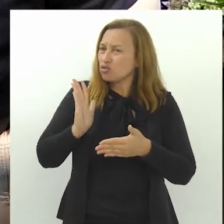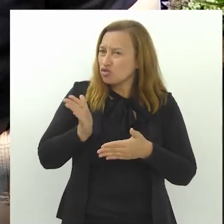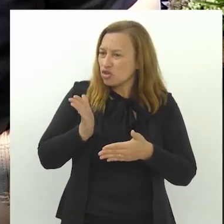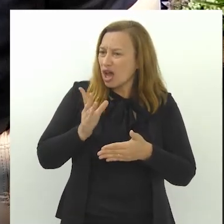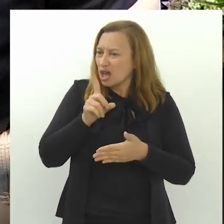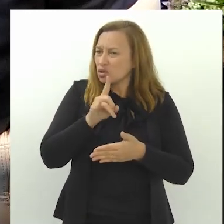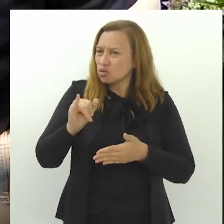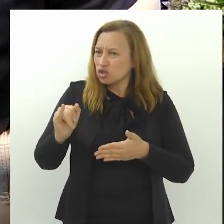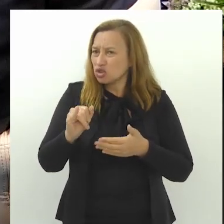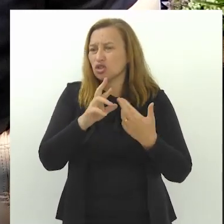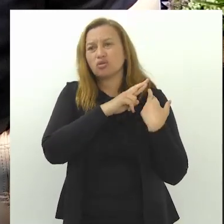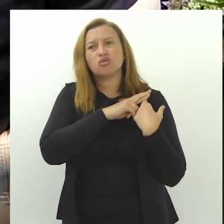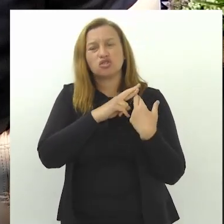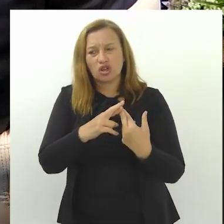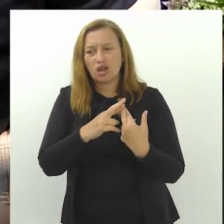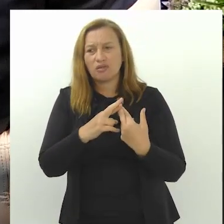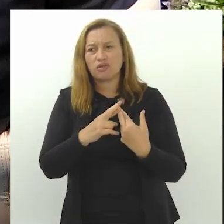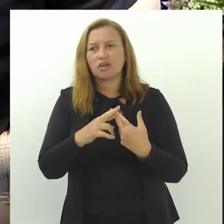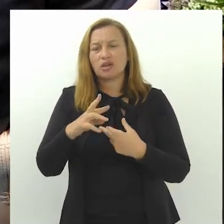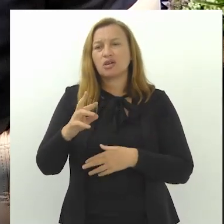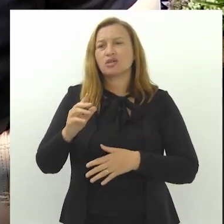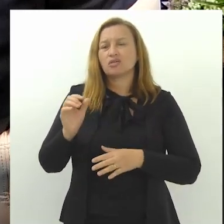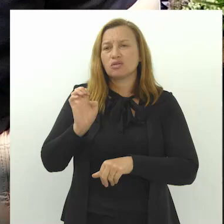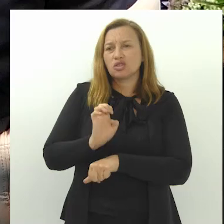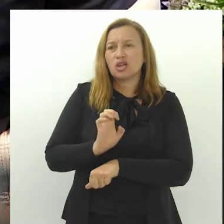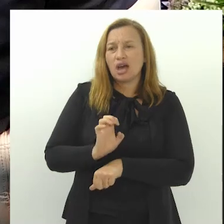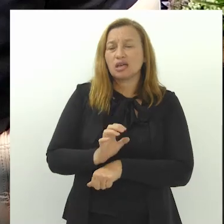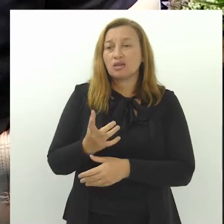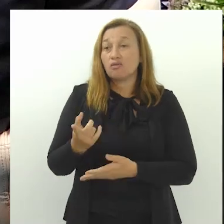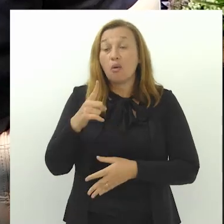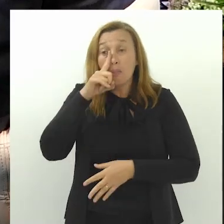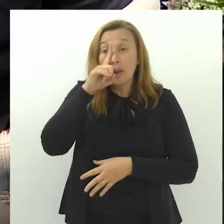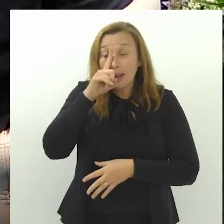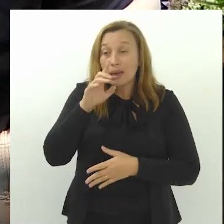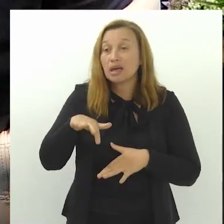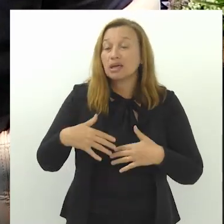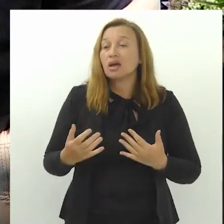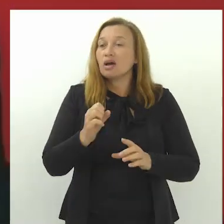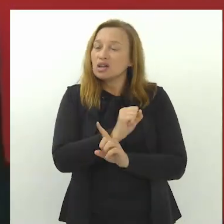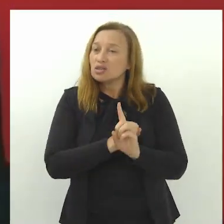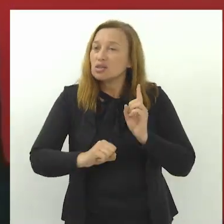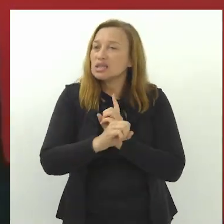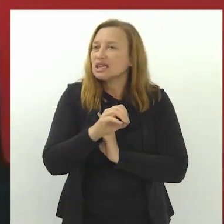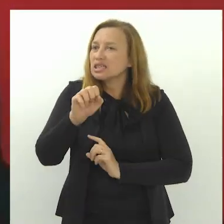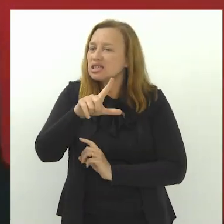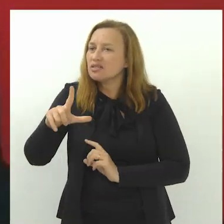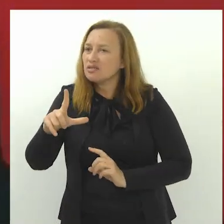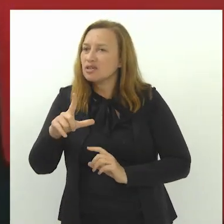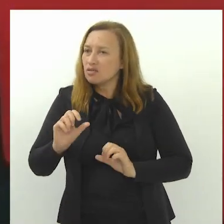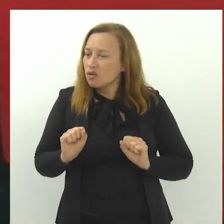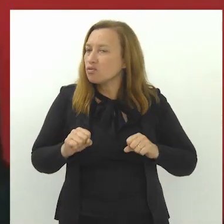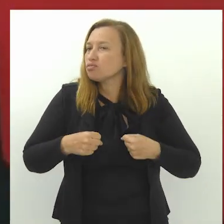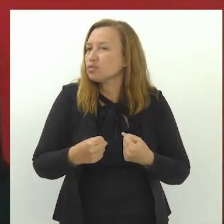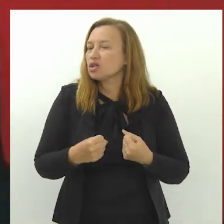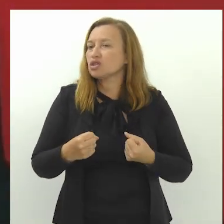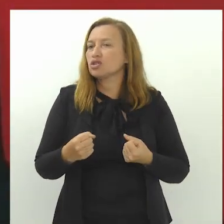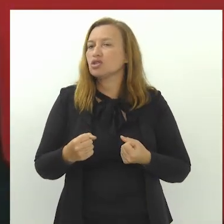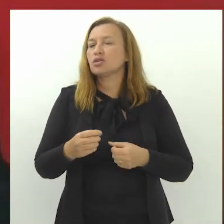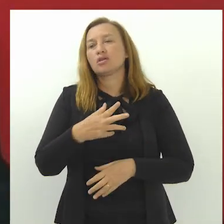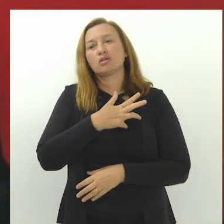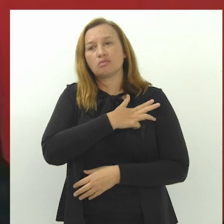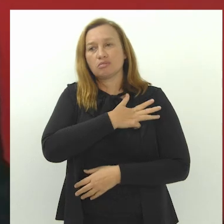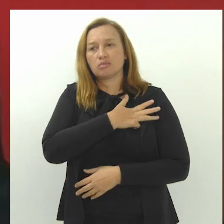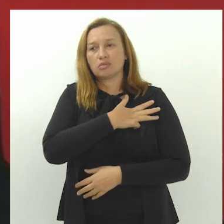Estado que têm problemas de segurança gravíssimos nos seus países, foi um risco. E a sociedade civil encarou e o